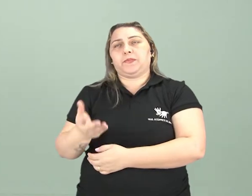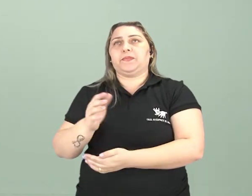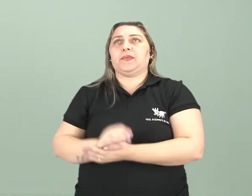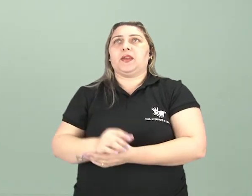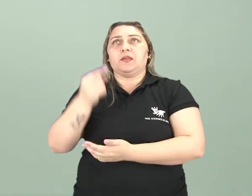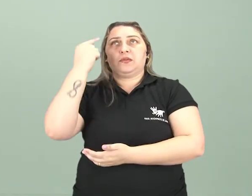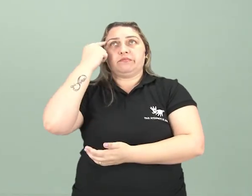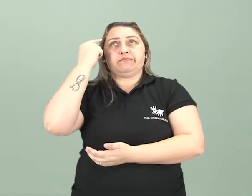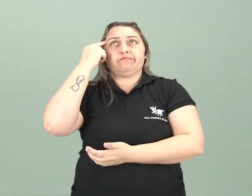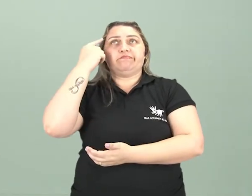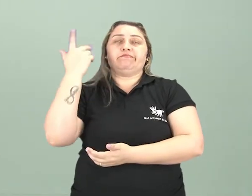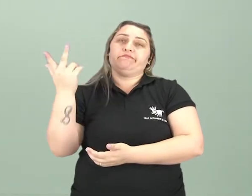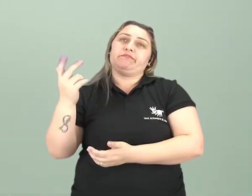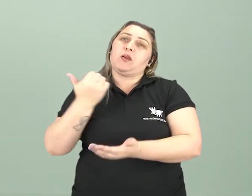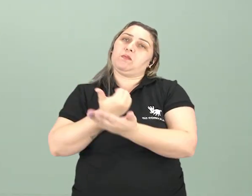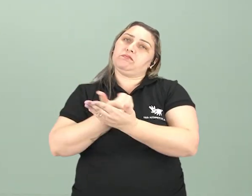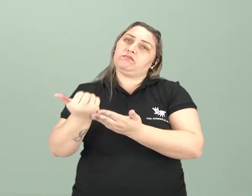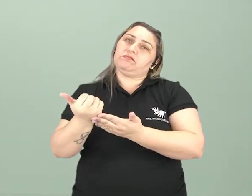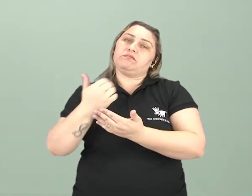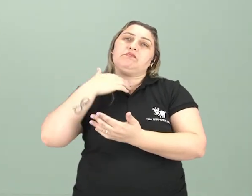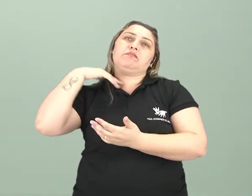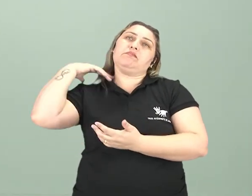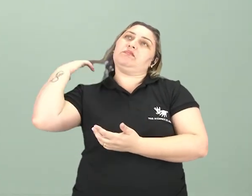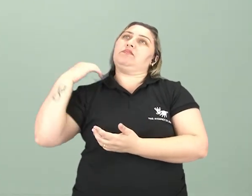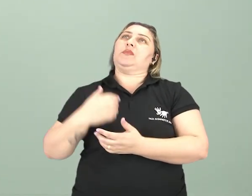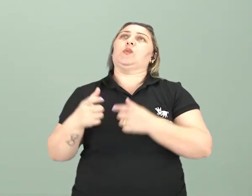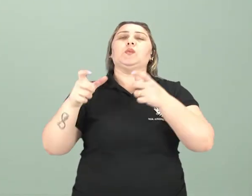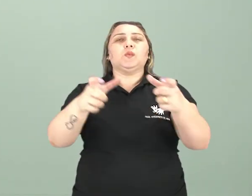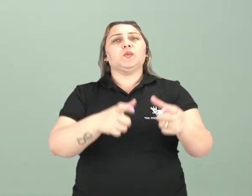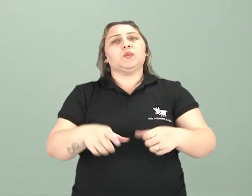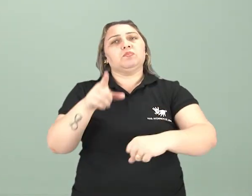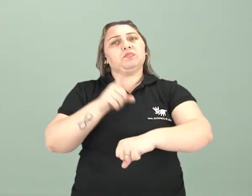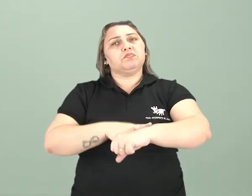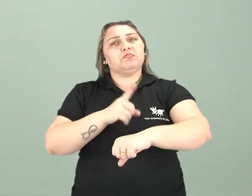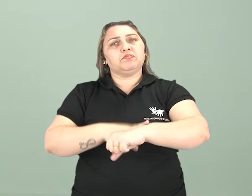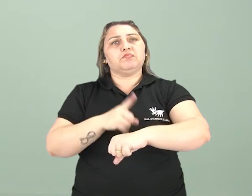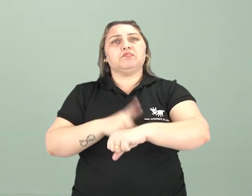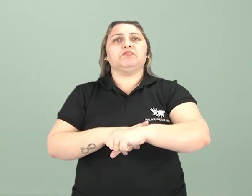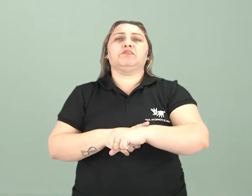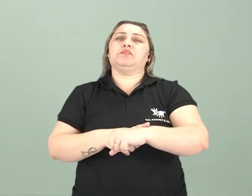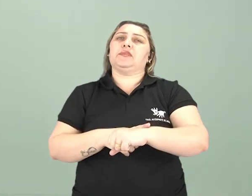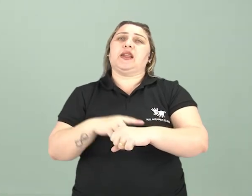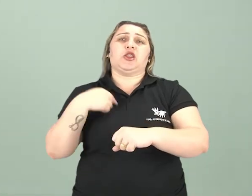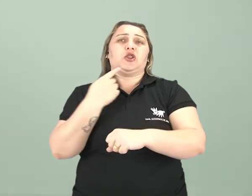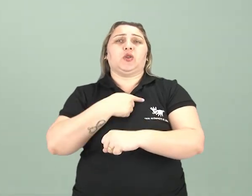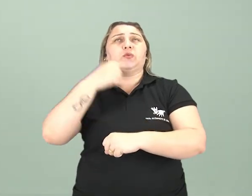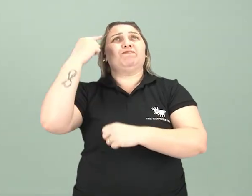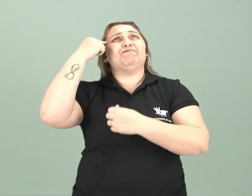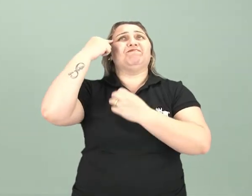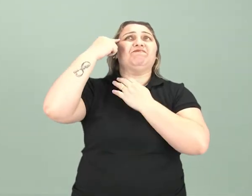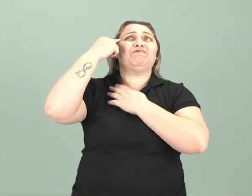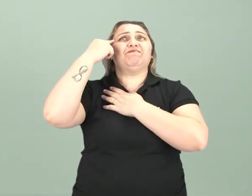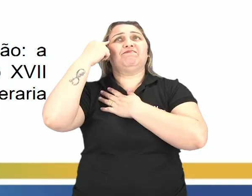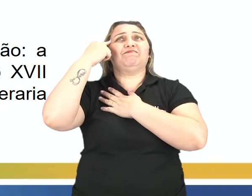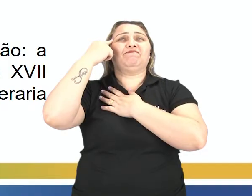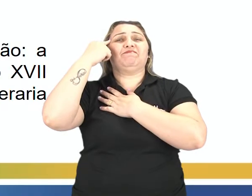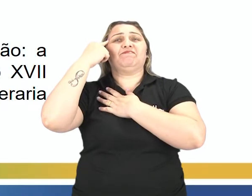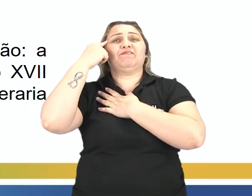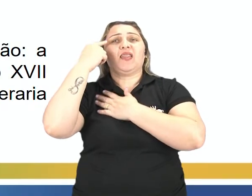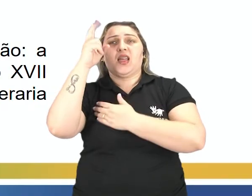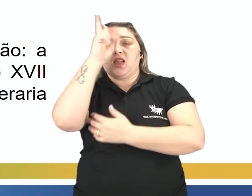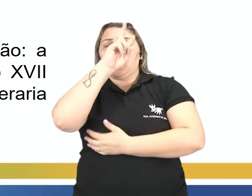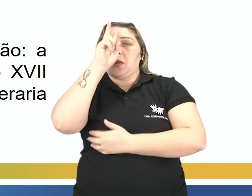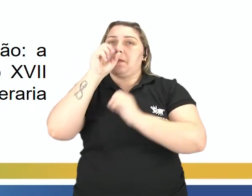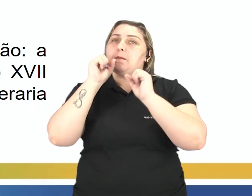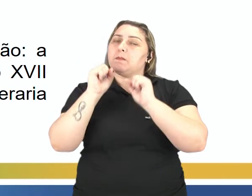ele era o culpado, né? Então, esse é um pensamento que as pessoas tiveram ali, é uma ação. O espaço e o tempo,